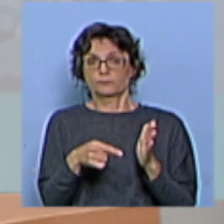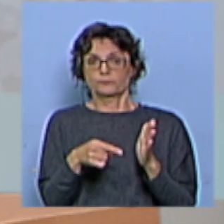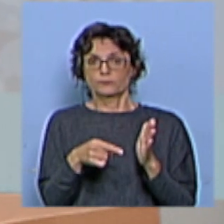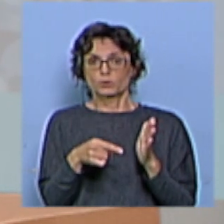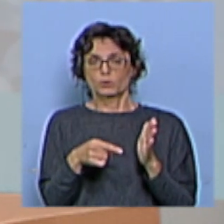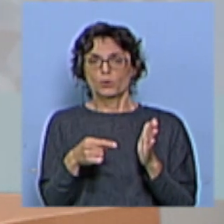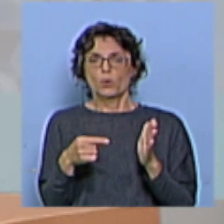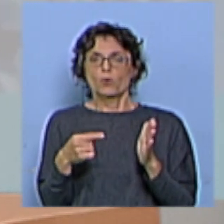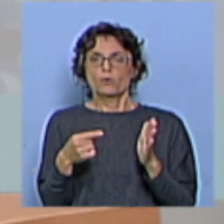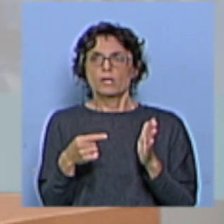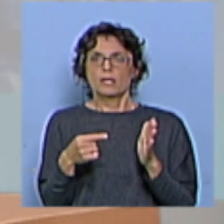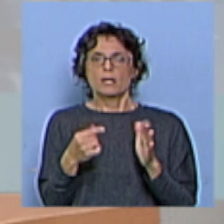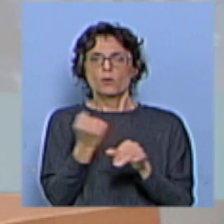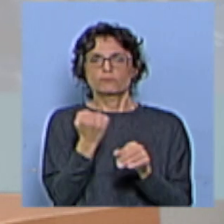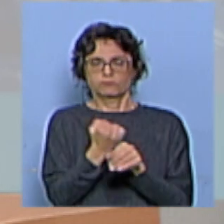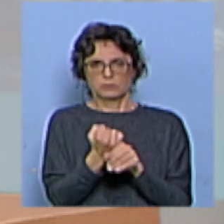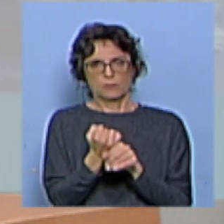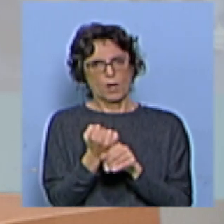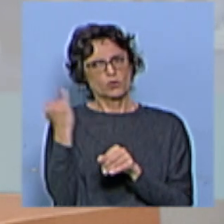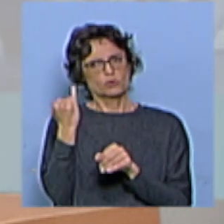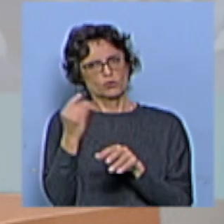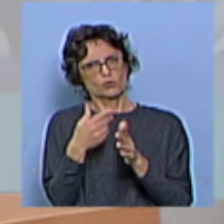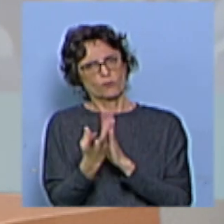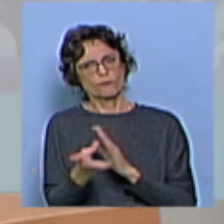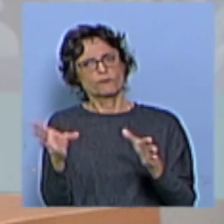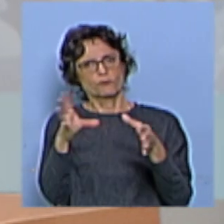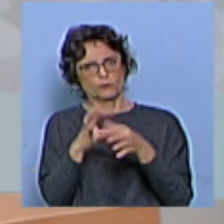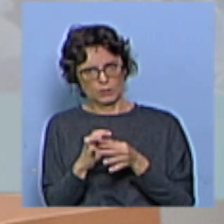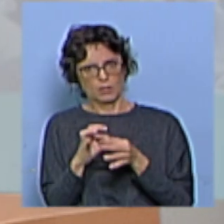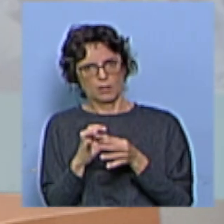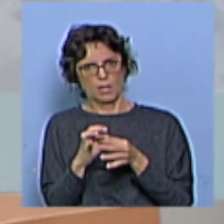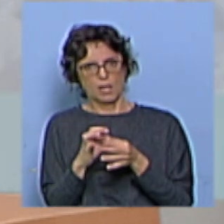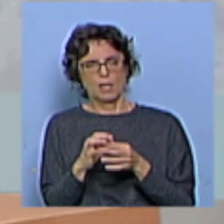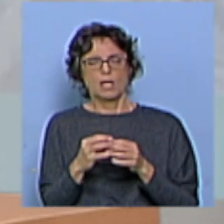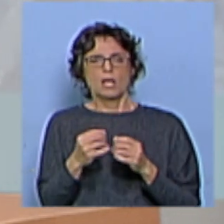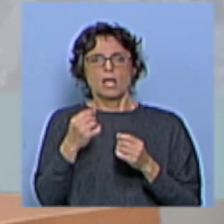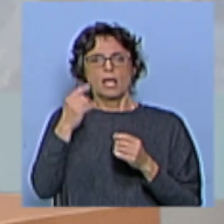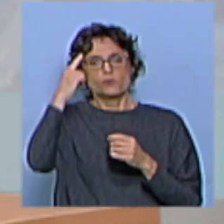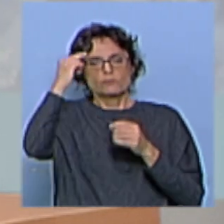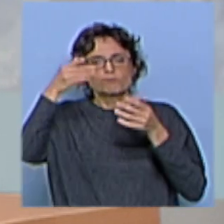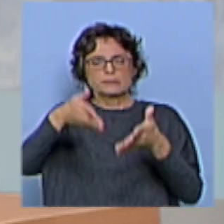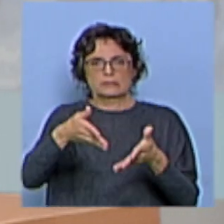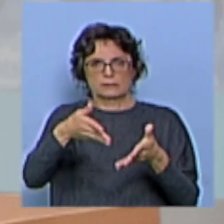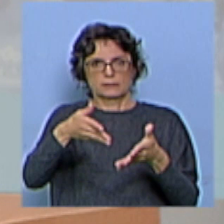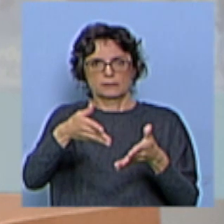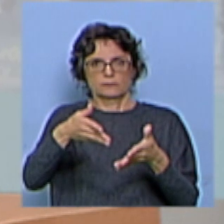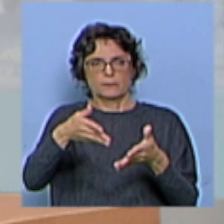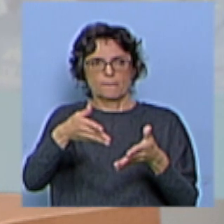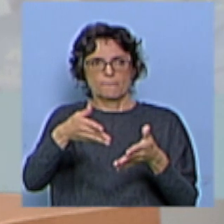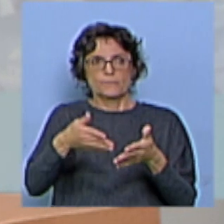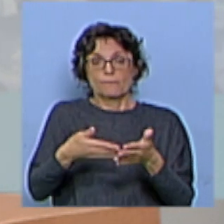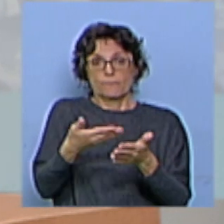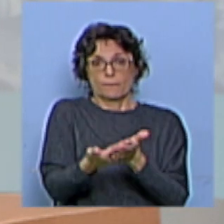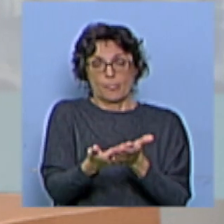única instituição, são iniciativas que têm, de facto, essa excelente consequência, que é